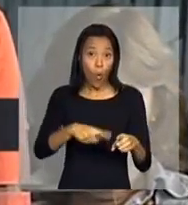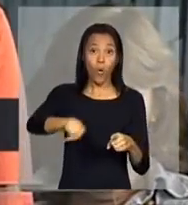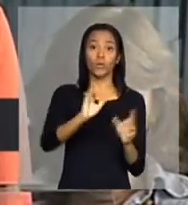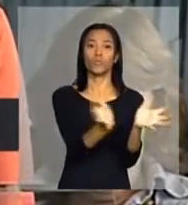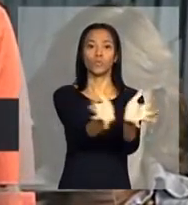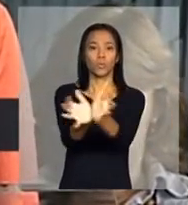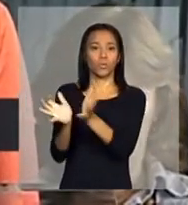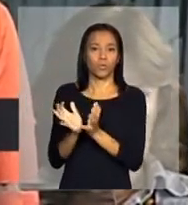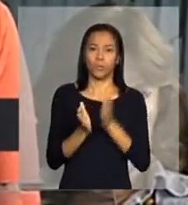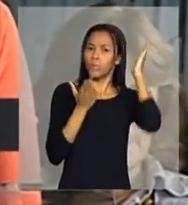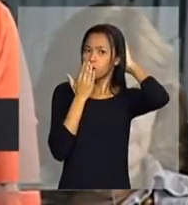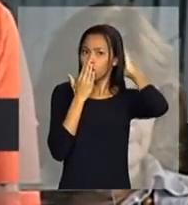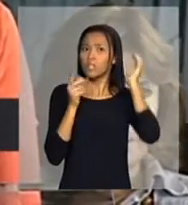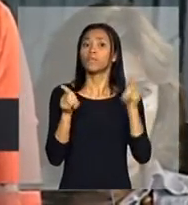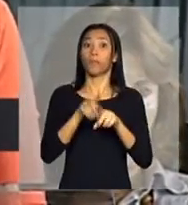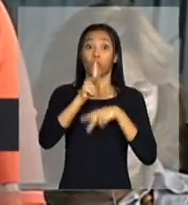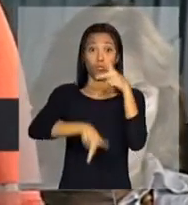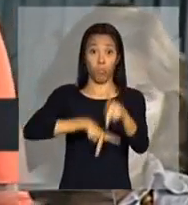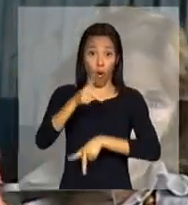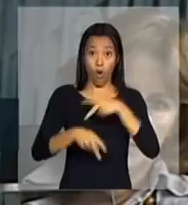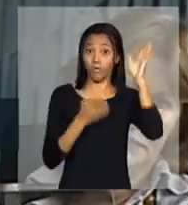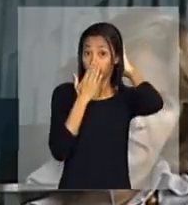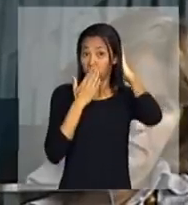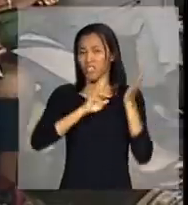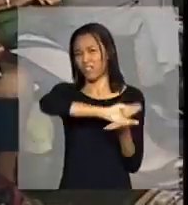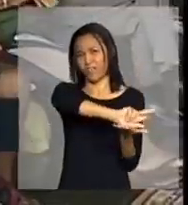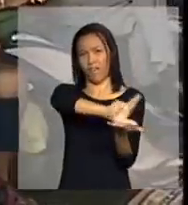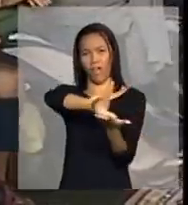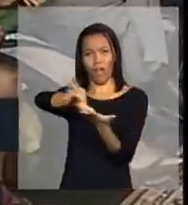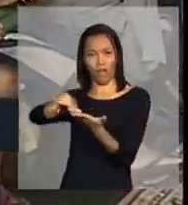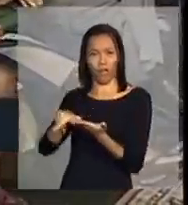indígenas, contra os povos indígenas, contra a diversidade.